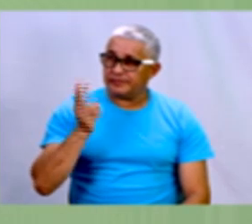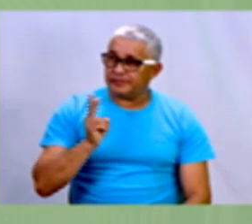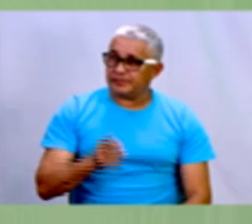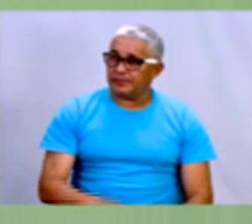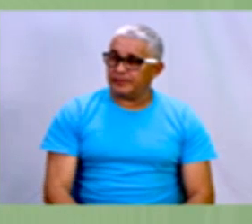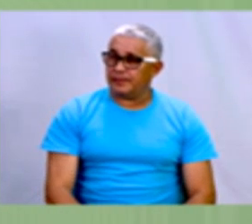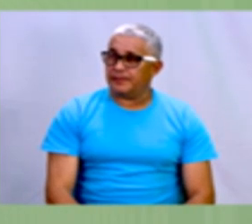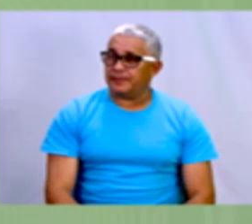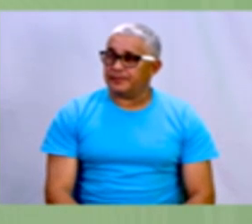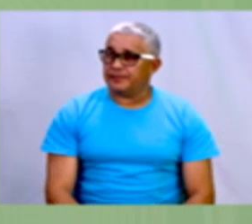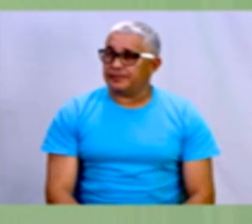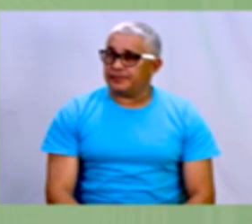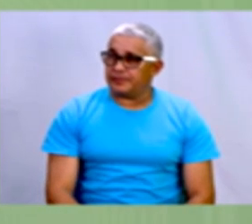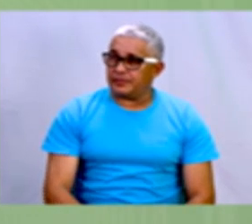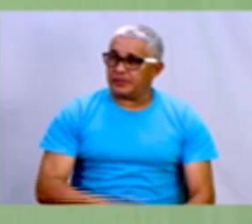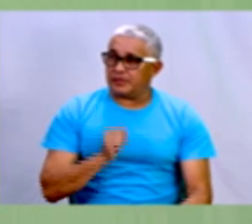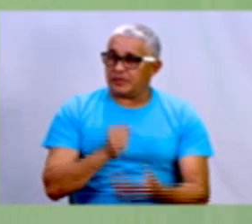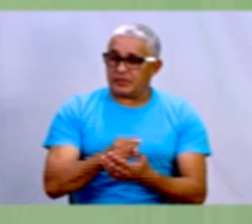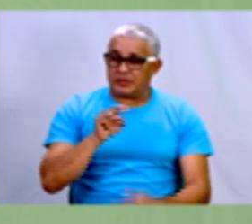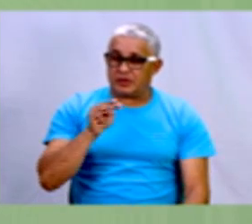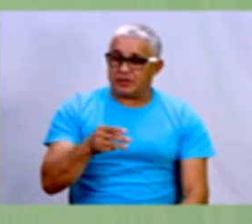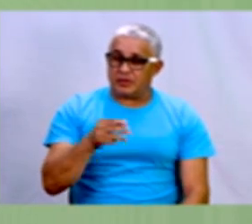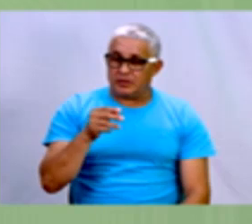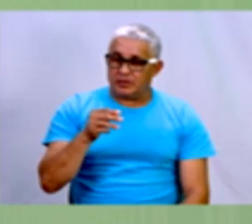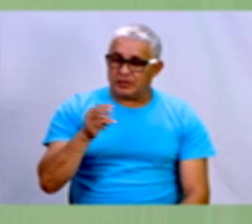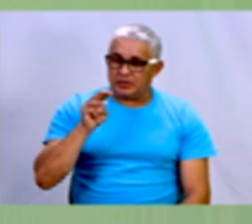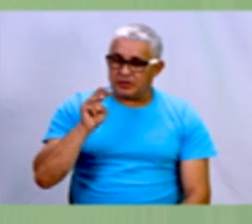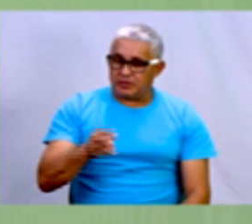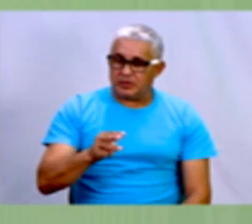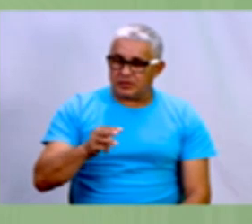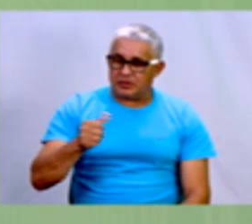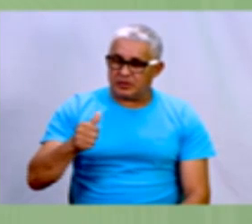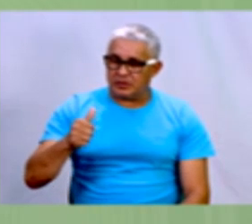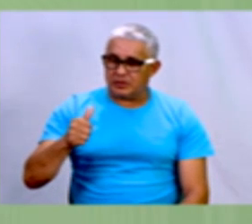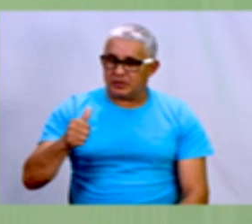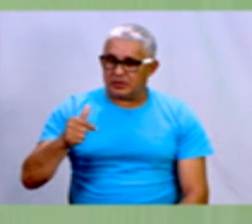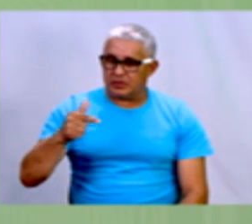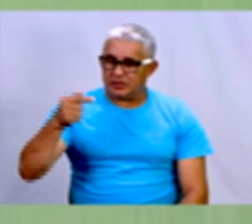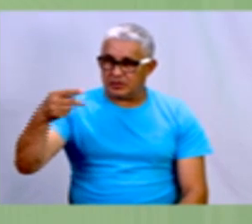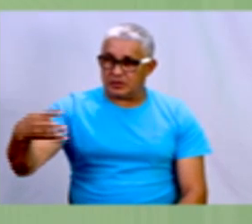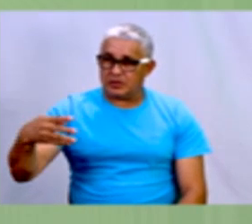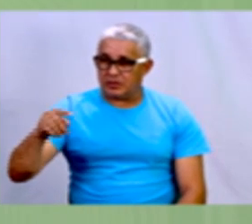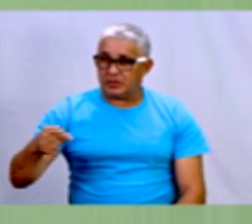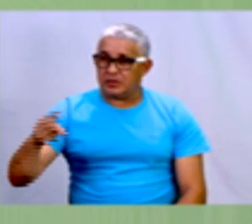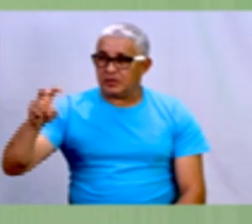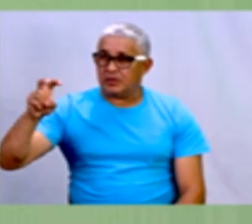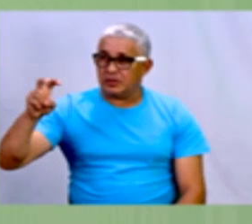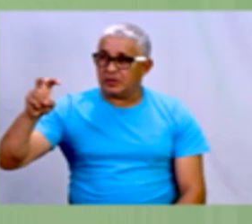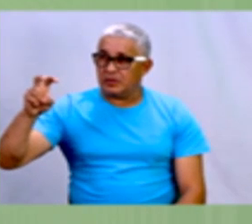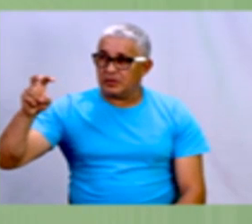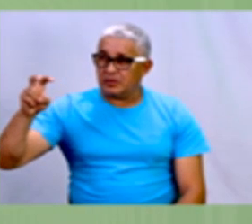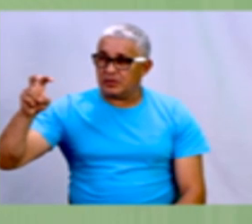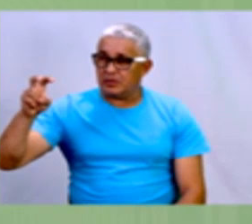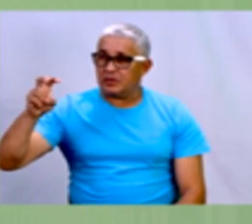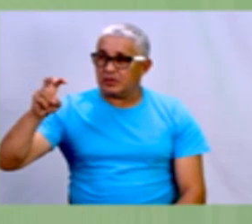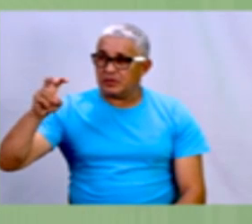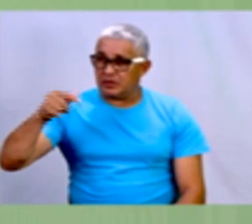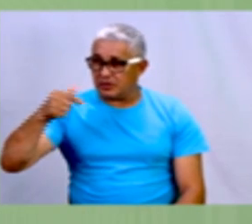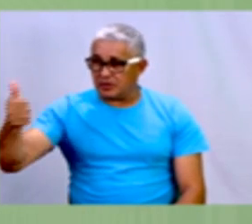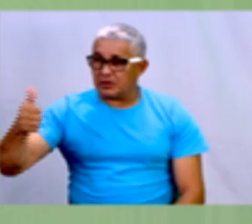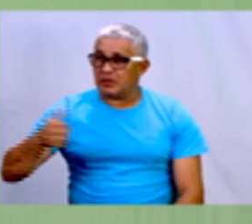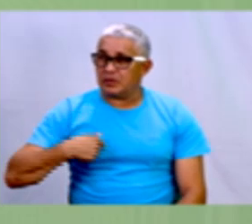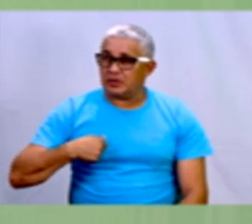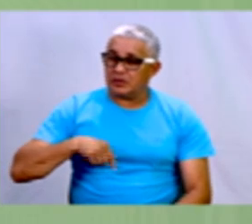R$1.000, que eu estou pagando aqui 3.154,71, eu vou tirar R$1.000 que é de juros, isso quer dizer que eu vou estar amortizando